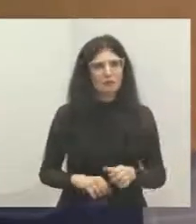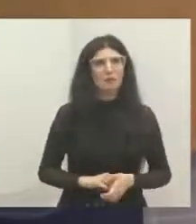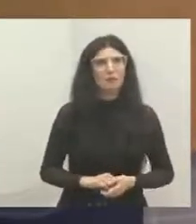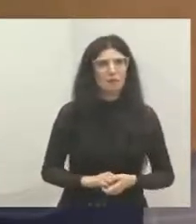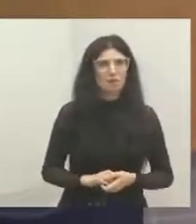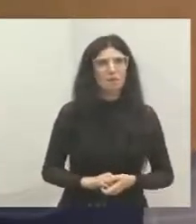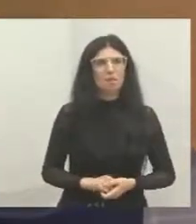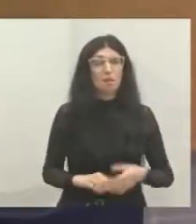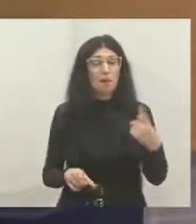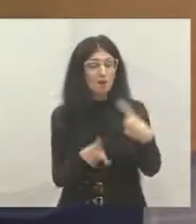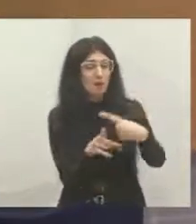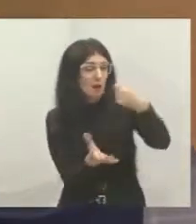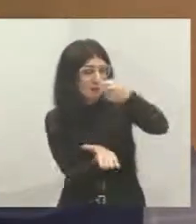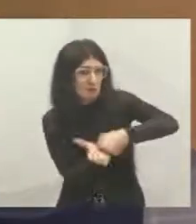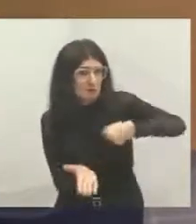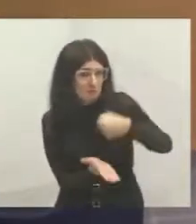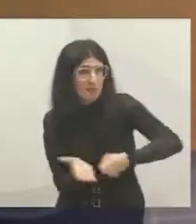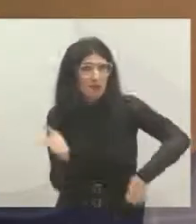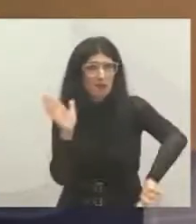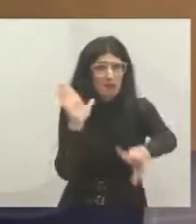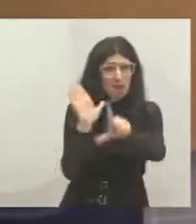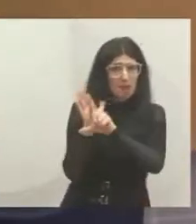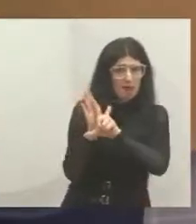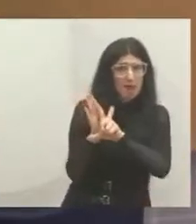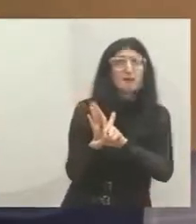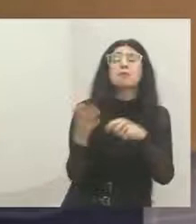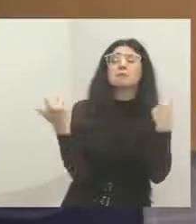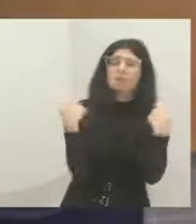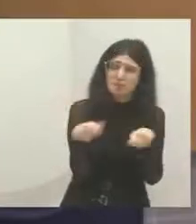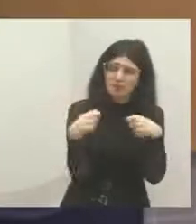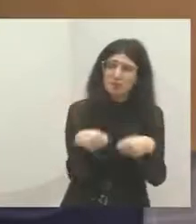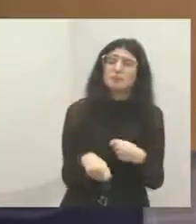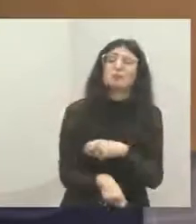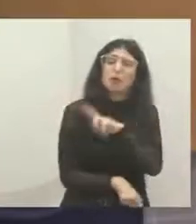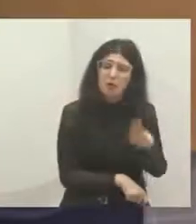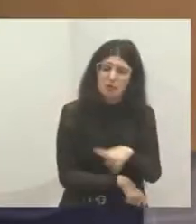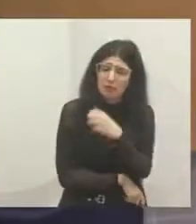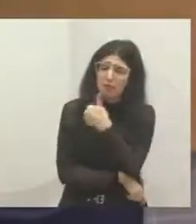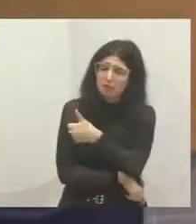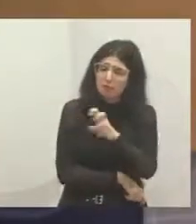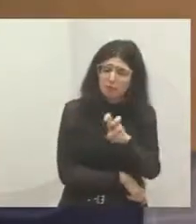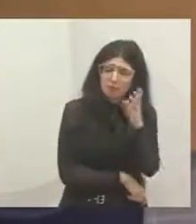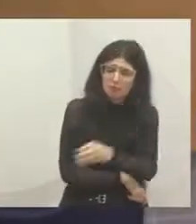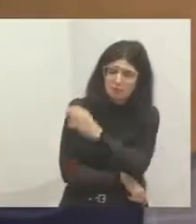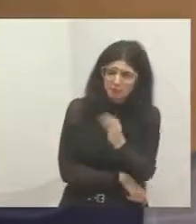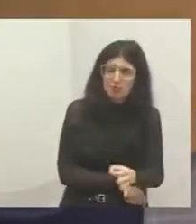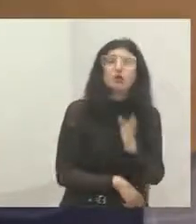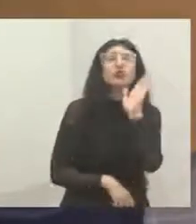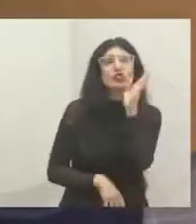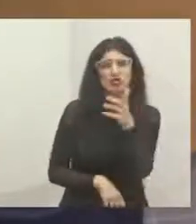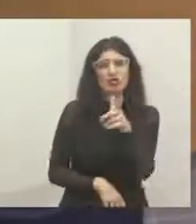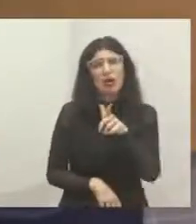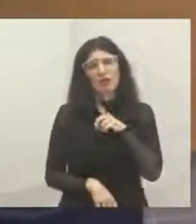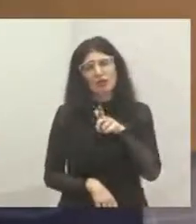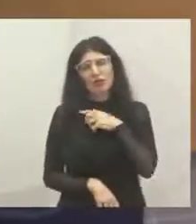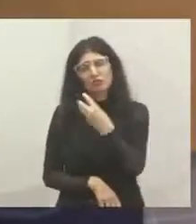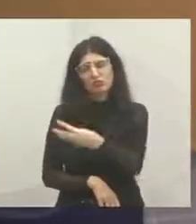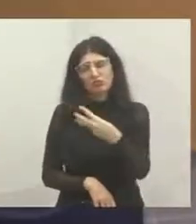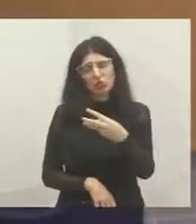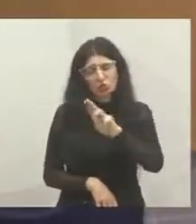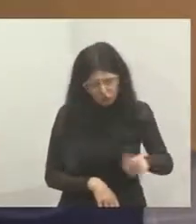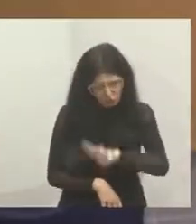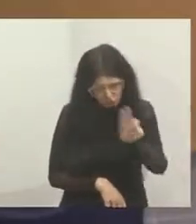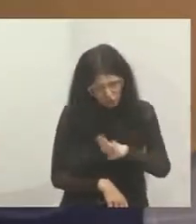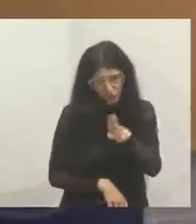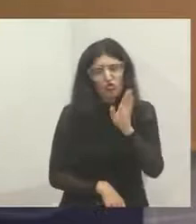por obrigatoriedade, pela lei, temos que aplicar esses 15%. E já chegamos a uma aplicação 33%. Só que deixar bem claro uma